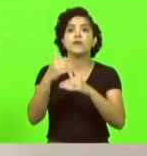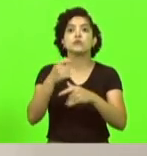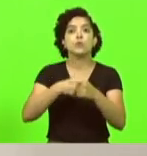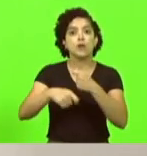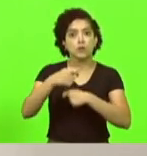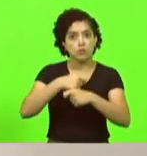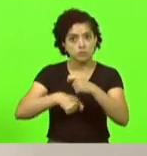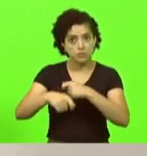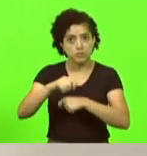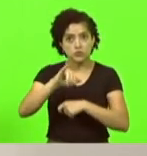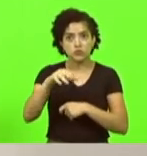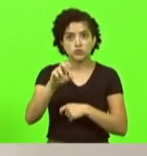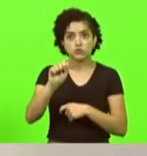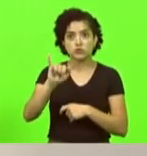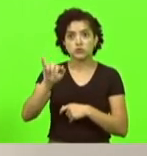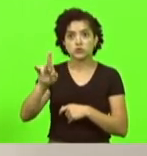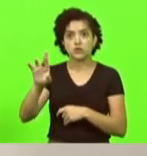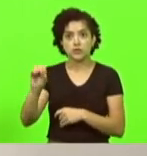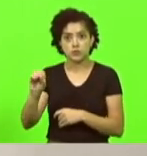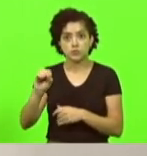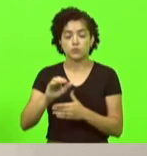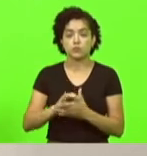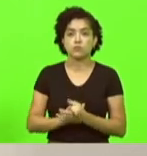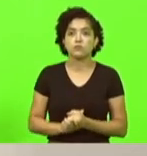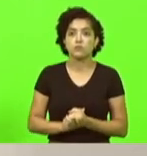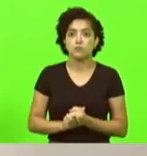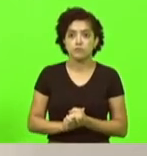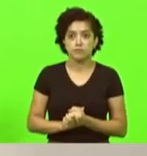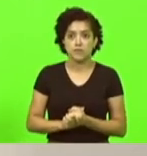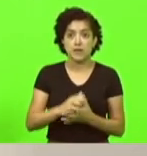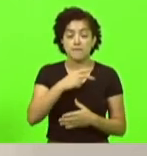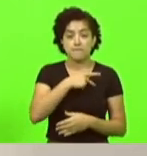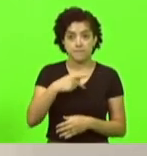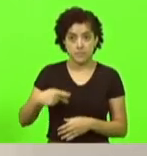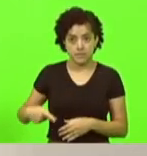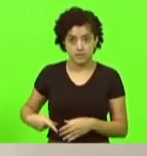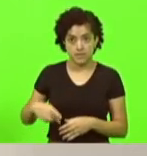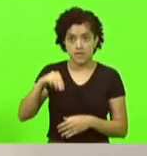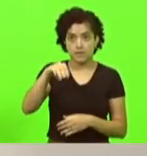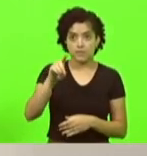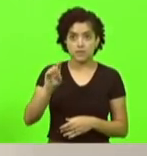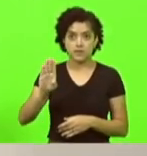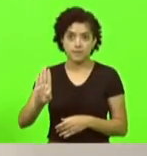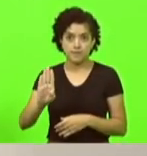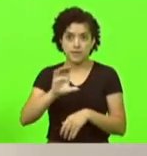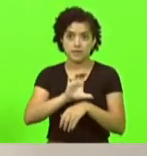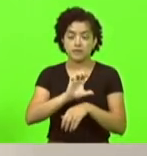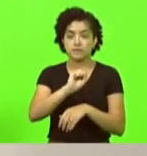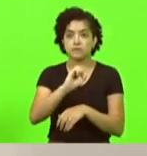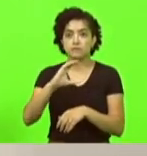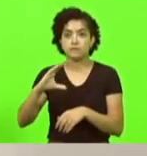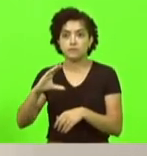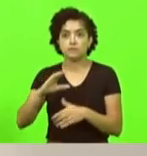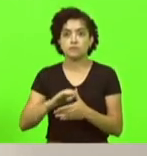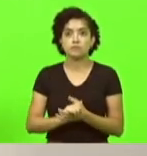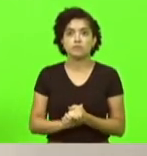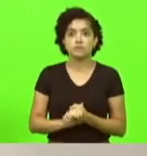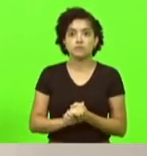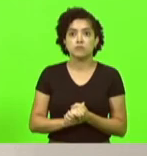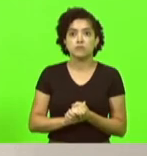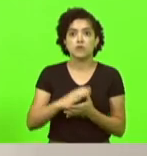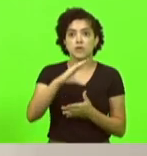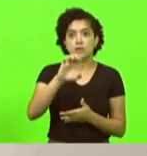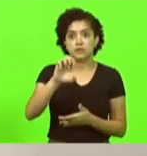Jairo sartoretto excelentíssimo senhor presidente do mdd do Estado de Santa Catarina deputado federal Celso